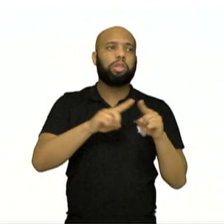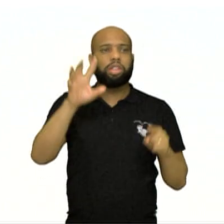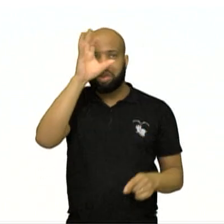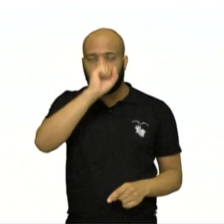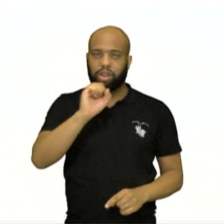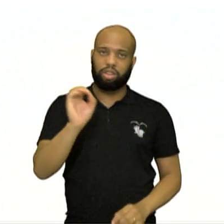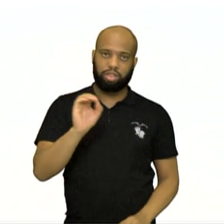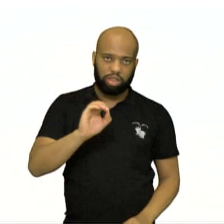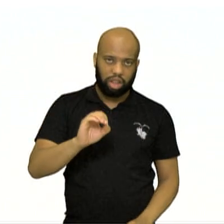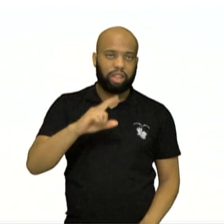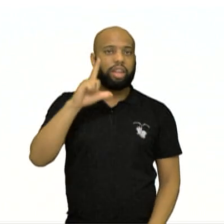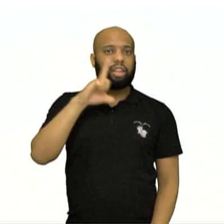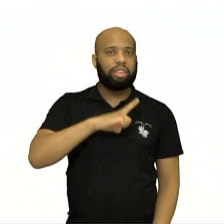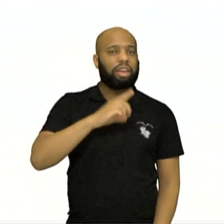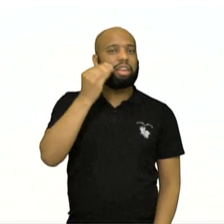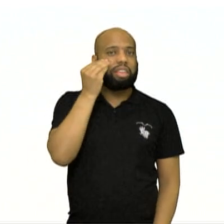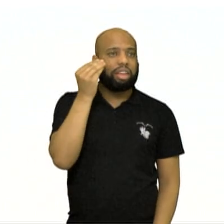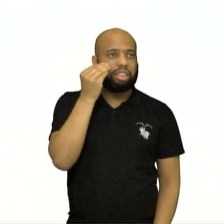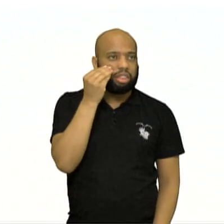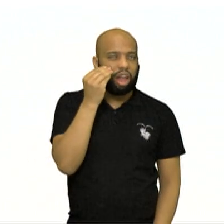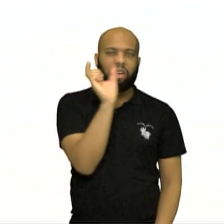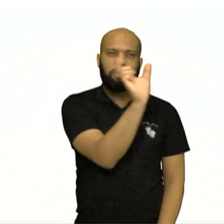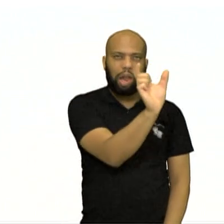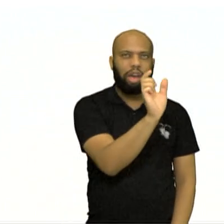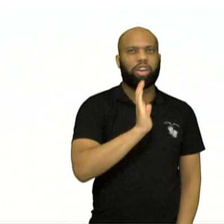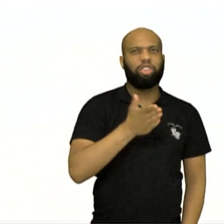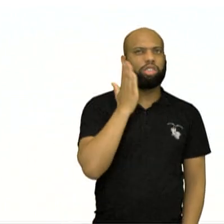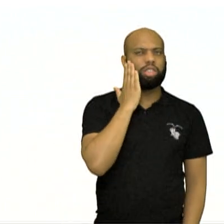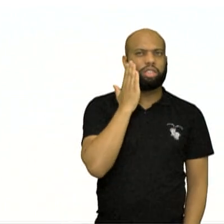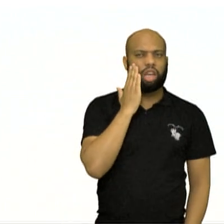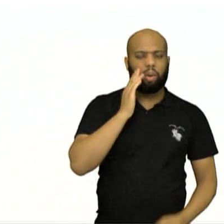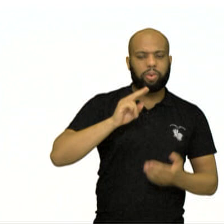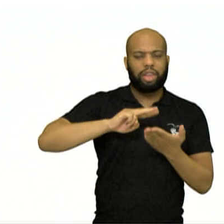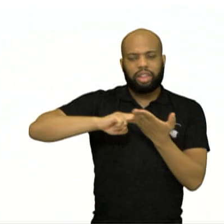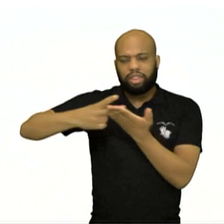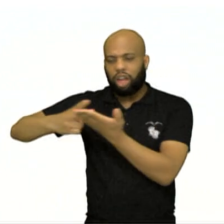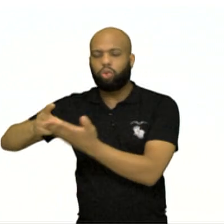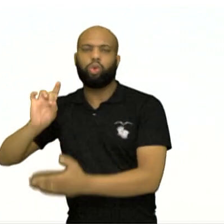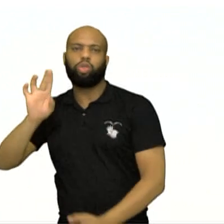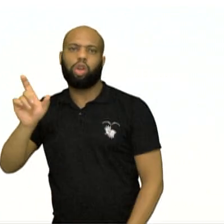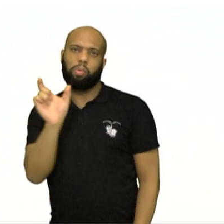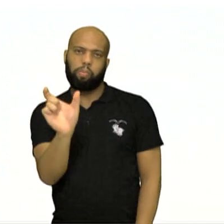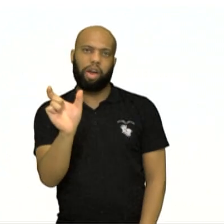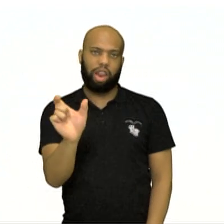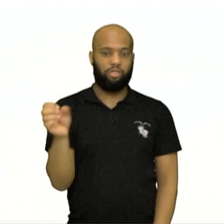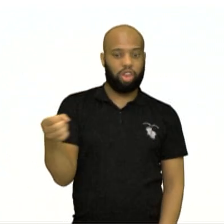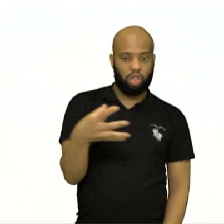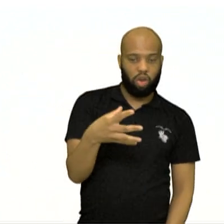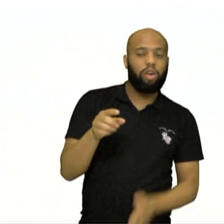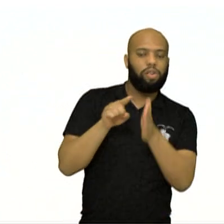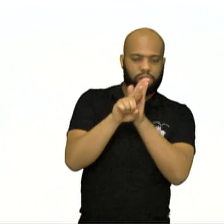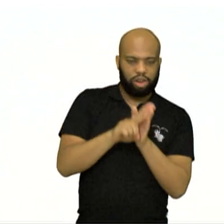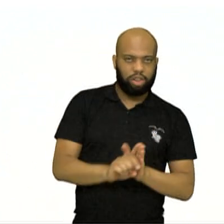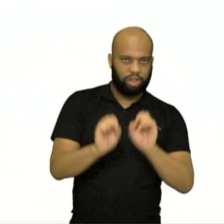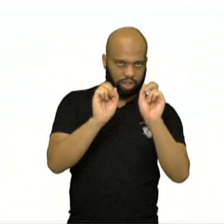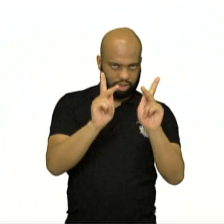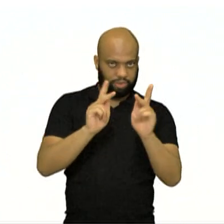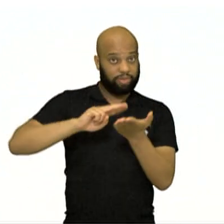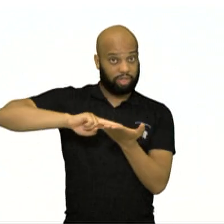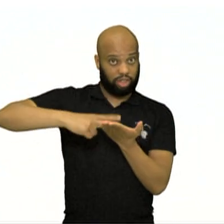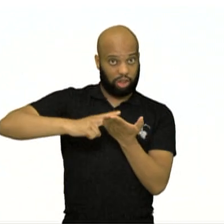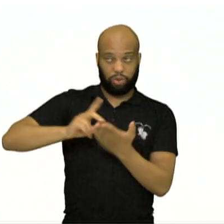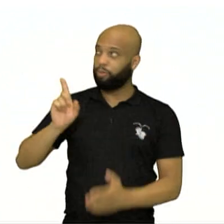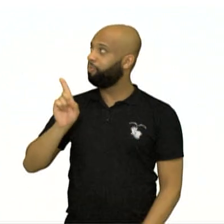aprenda tanto. Então, busque as palavras que você já conhece e depois as que são desconhecidas, sim, você pesquisa.